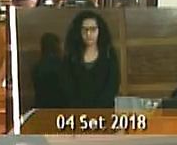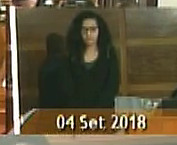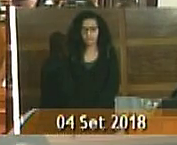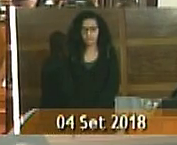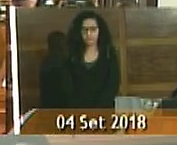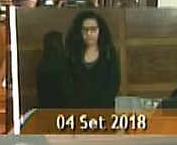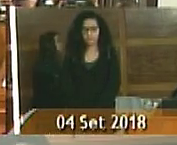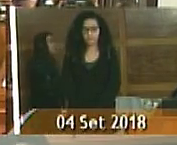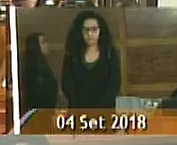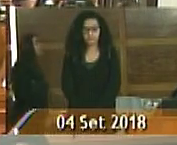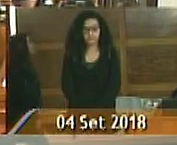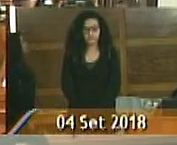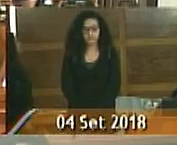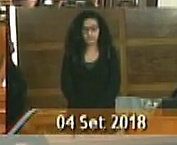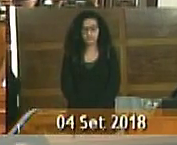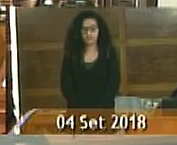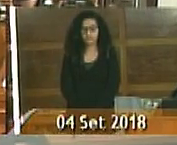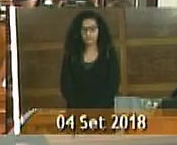Jane, cadê Jane?